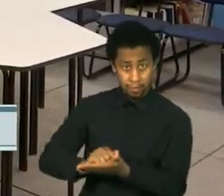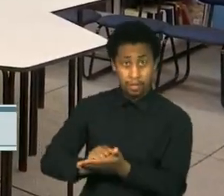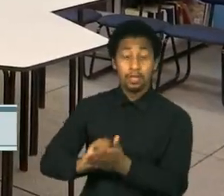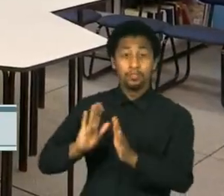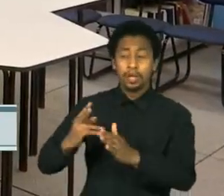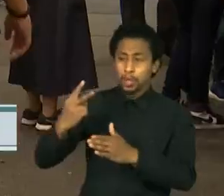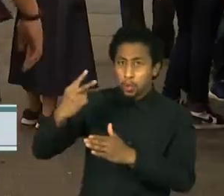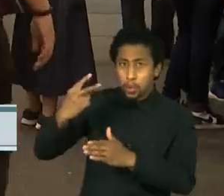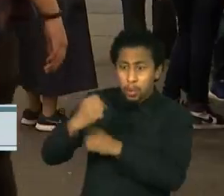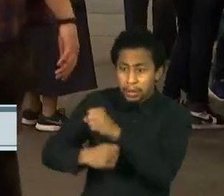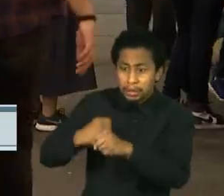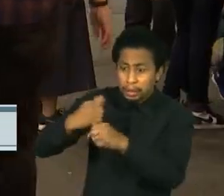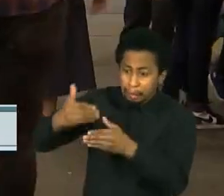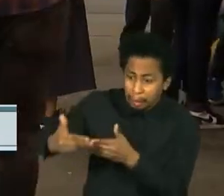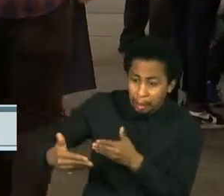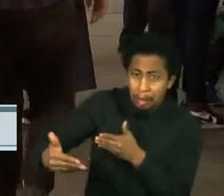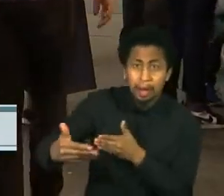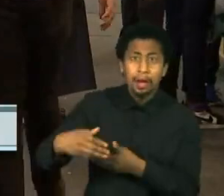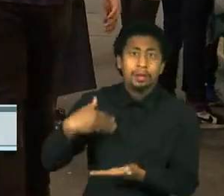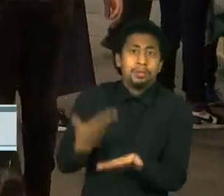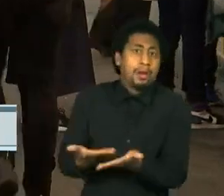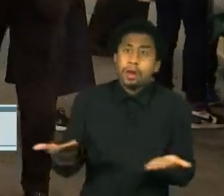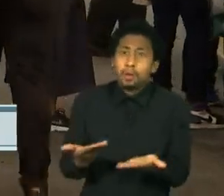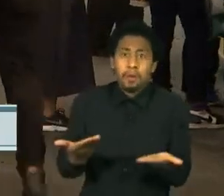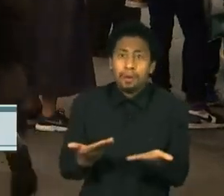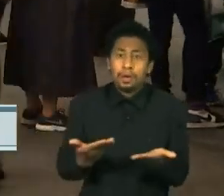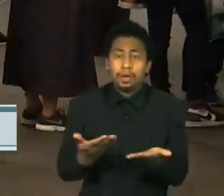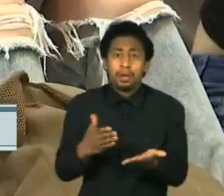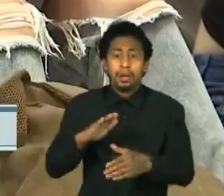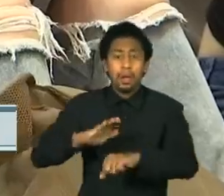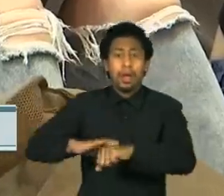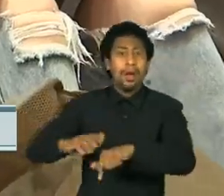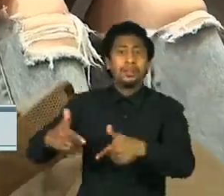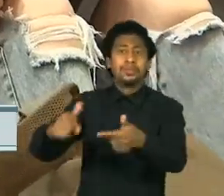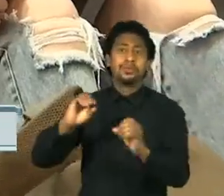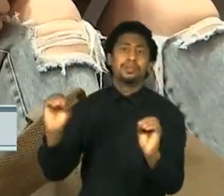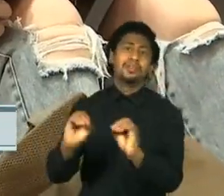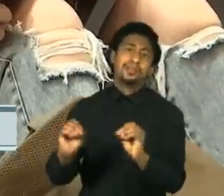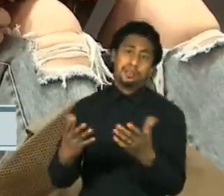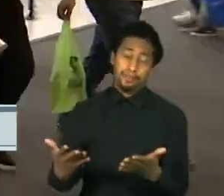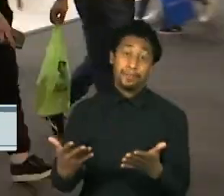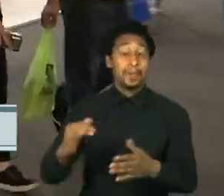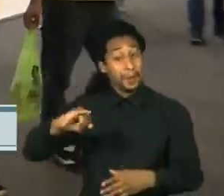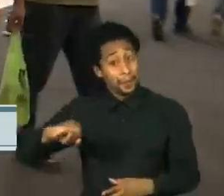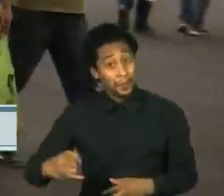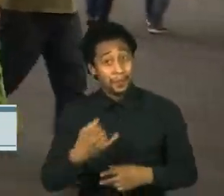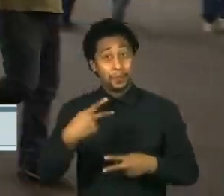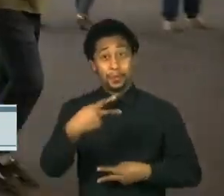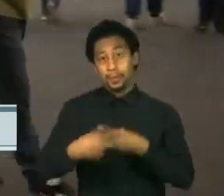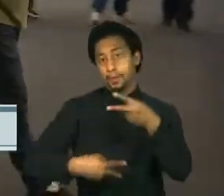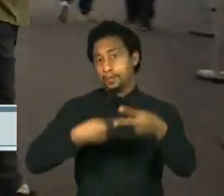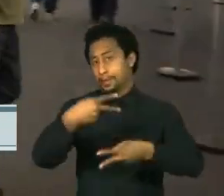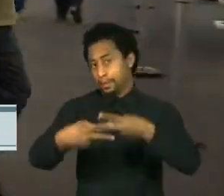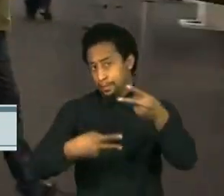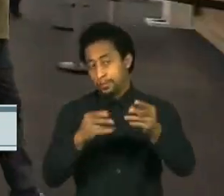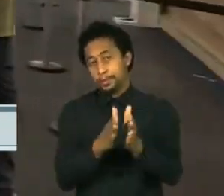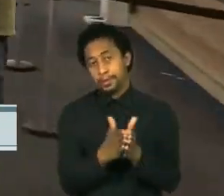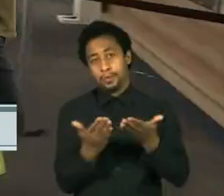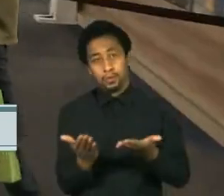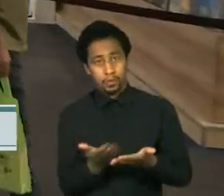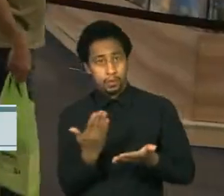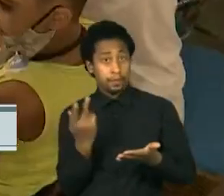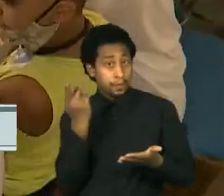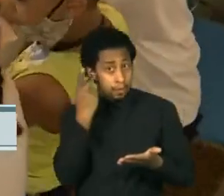foi cumprida. Por isso, o Conselho Regional de Biblioteconomia aproveitou a Bienal do Livro na capital paulista para lançar a